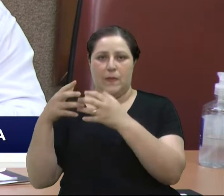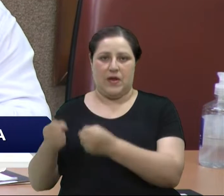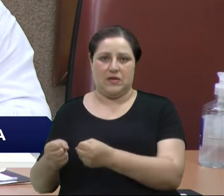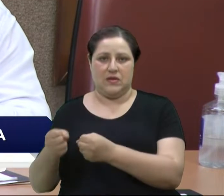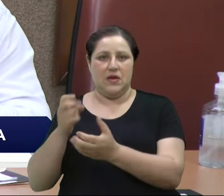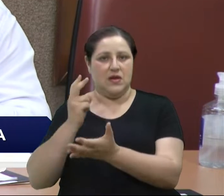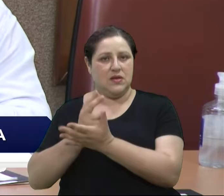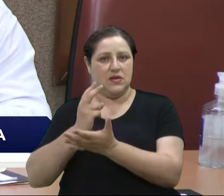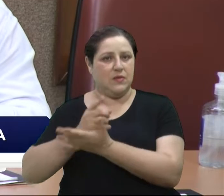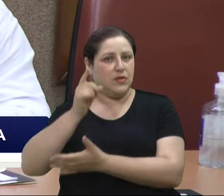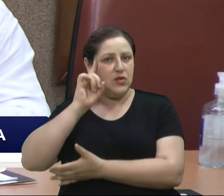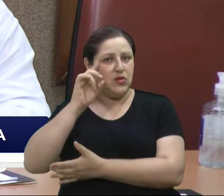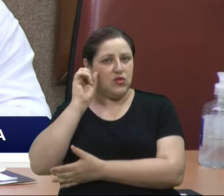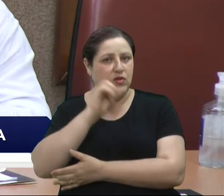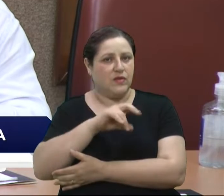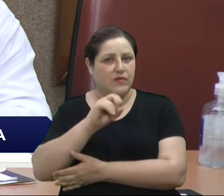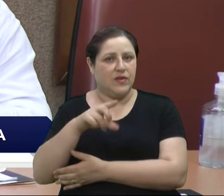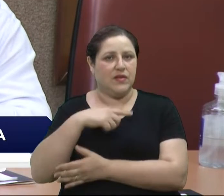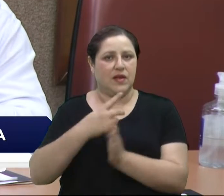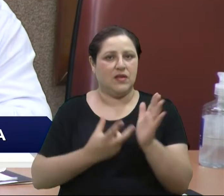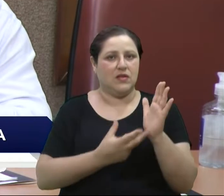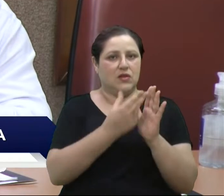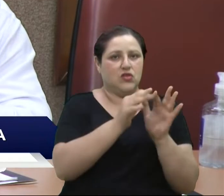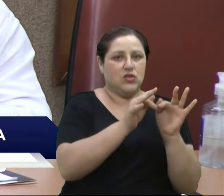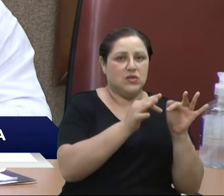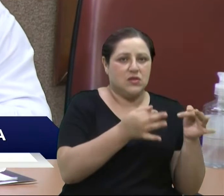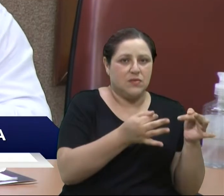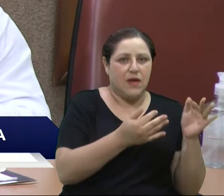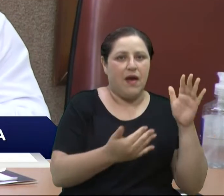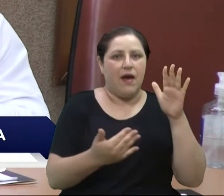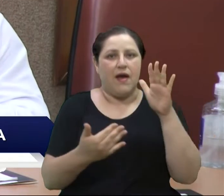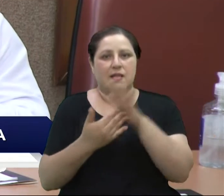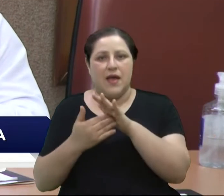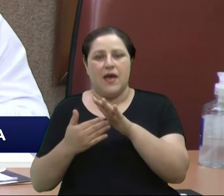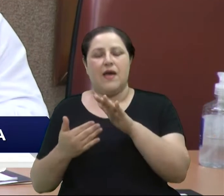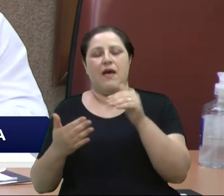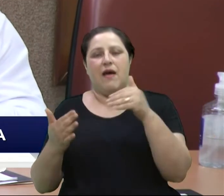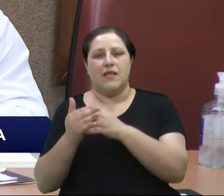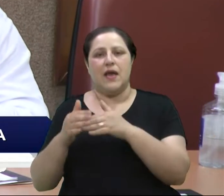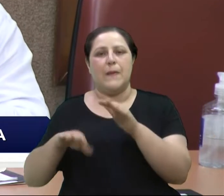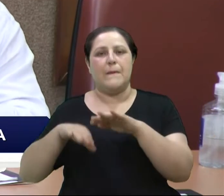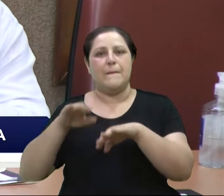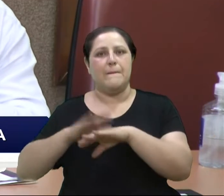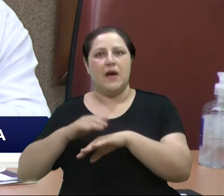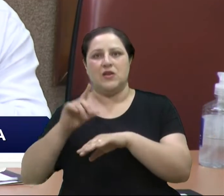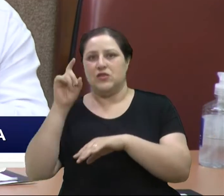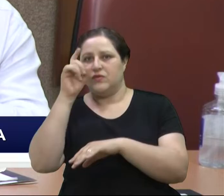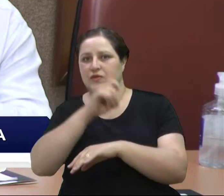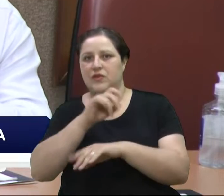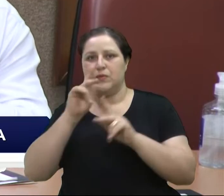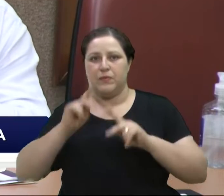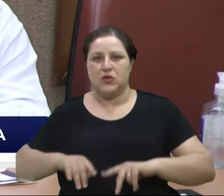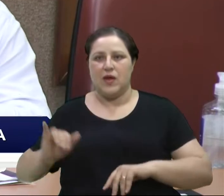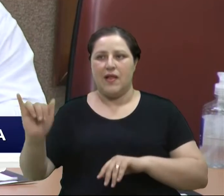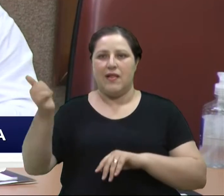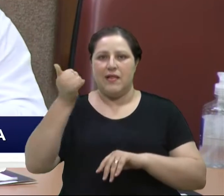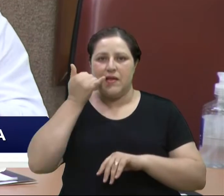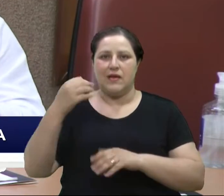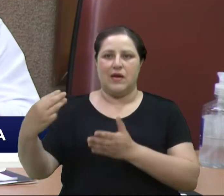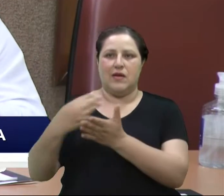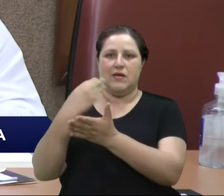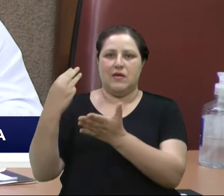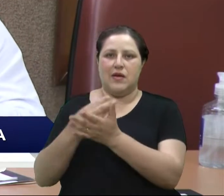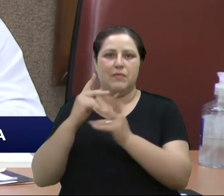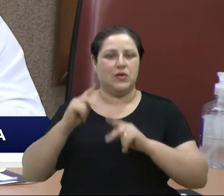dia, da menor cirurgia até a mais complexa, todo dia o pessoal ligando, mandando WhatsApp, é um